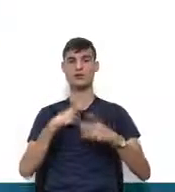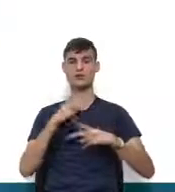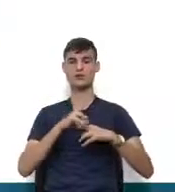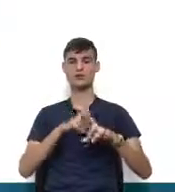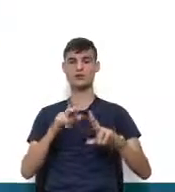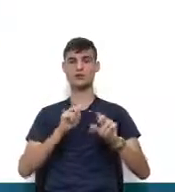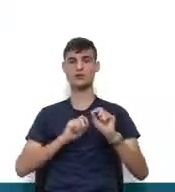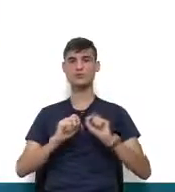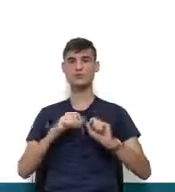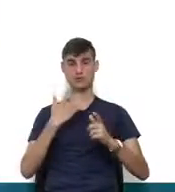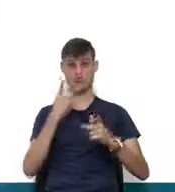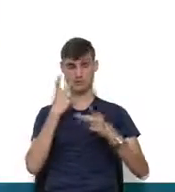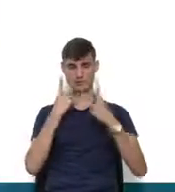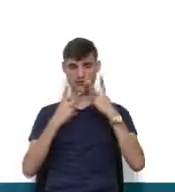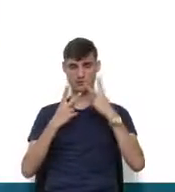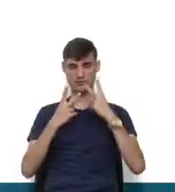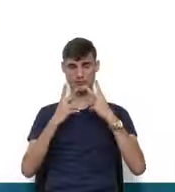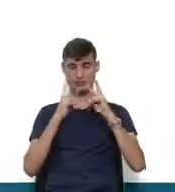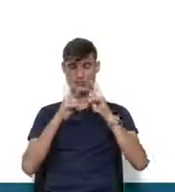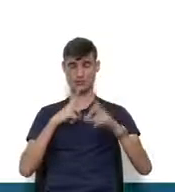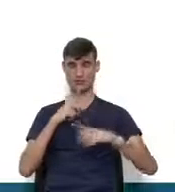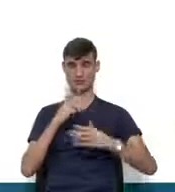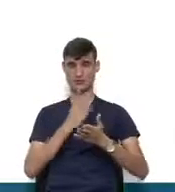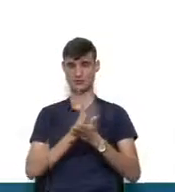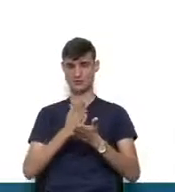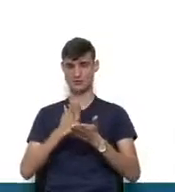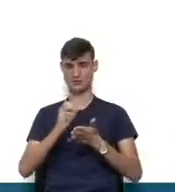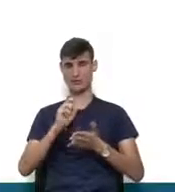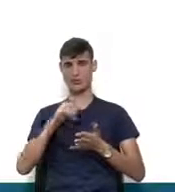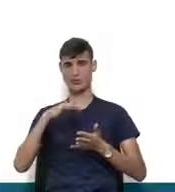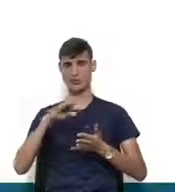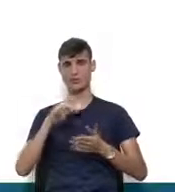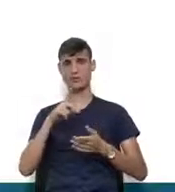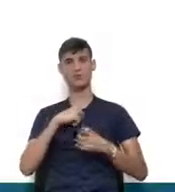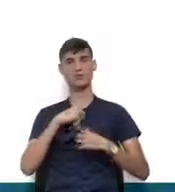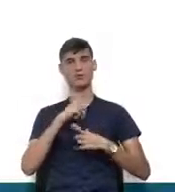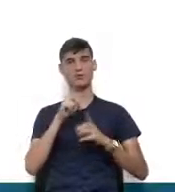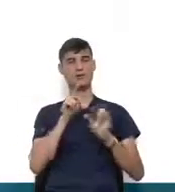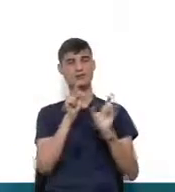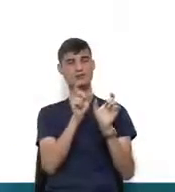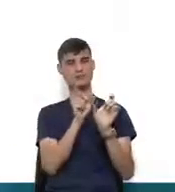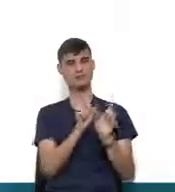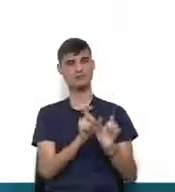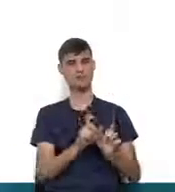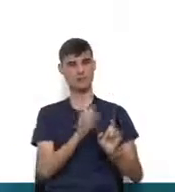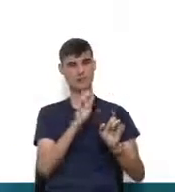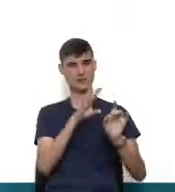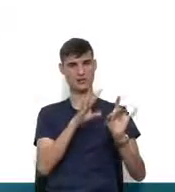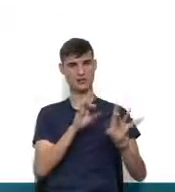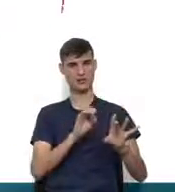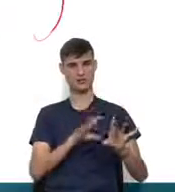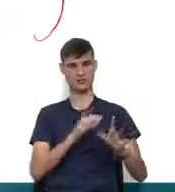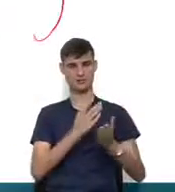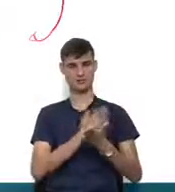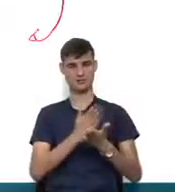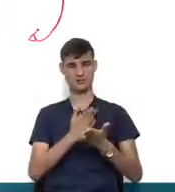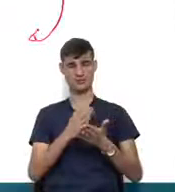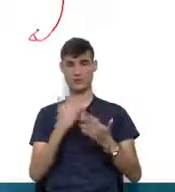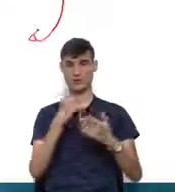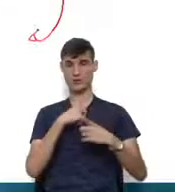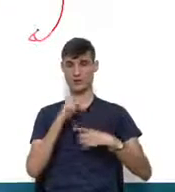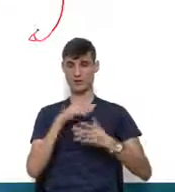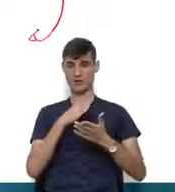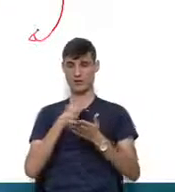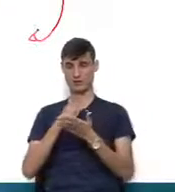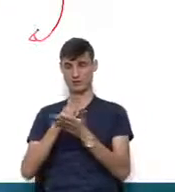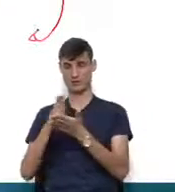diferente, então? Quando eu estou trabalhando com uma sequência, eu tenho os termos daquela sequência. Quando eu estou trabalhando com